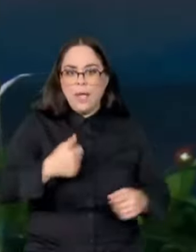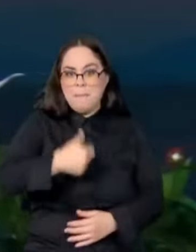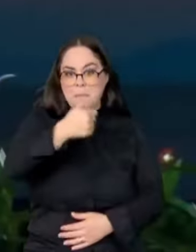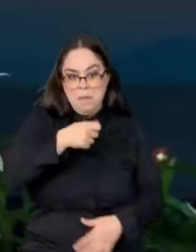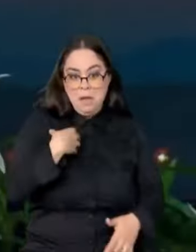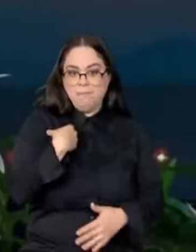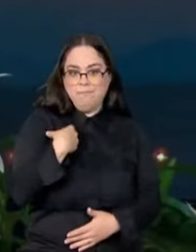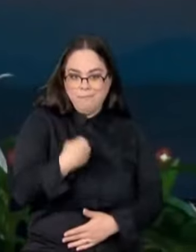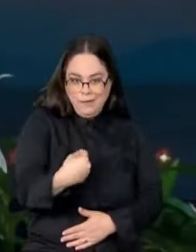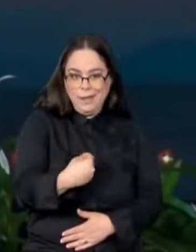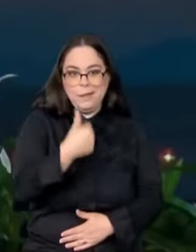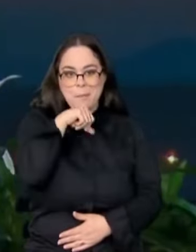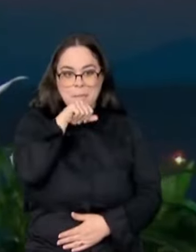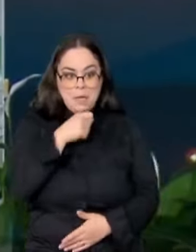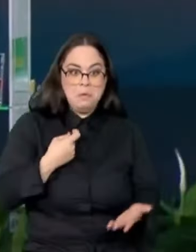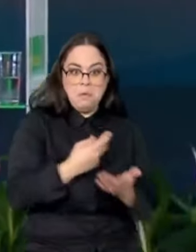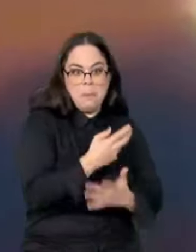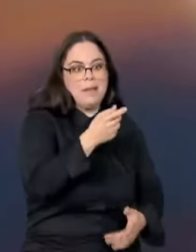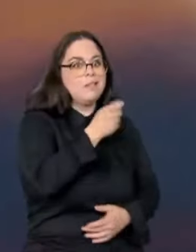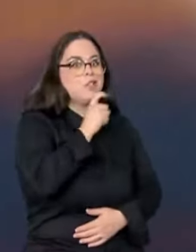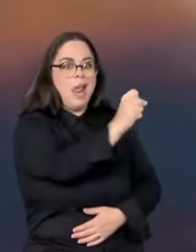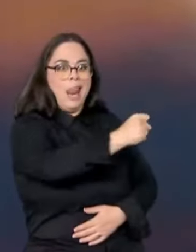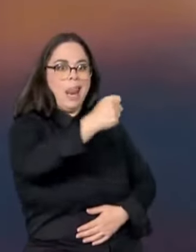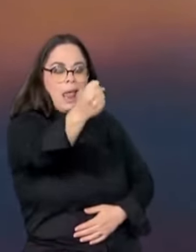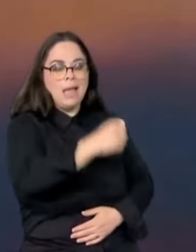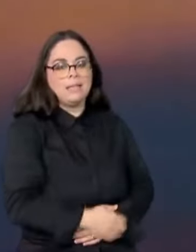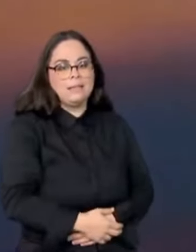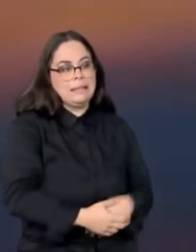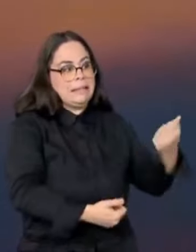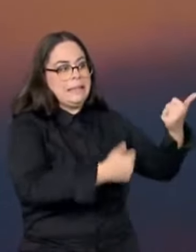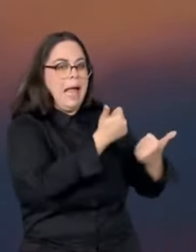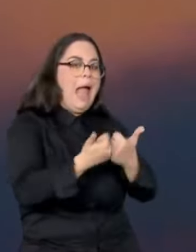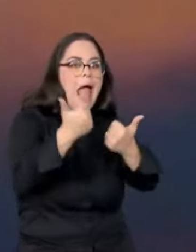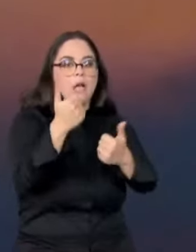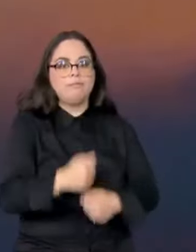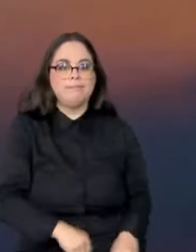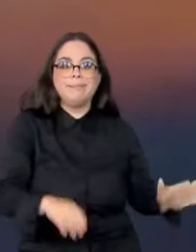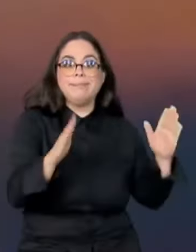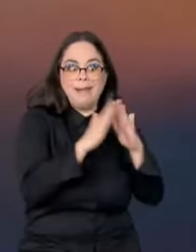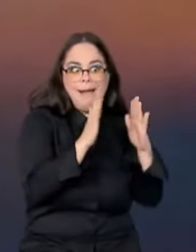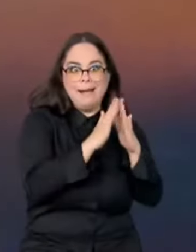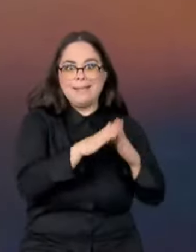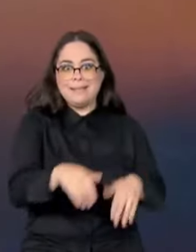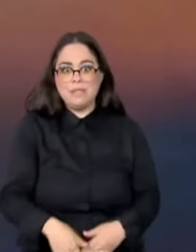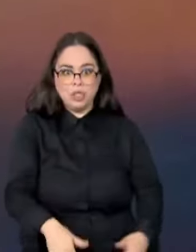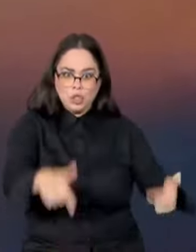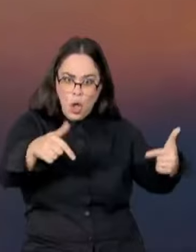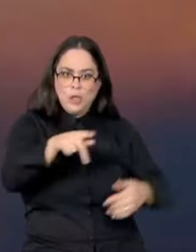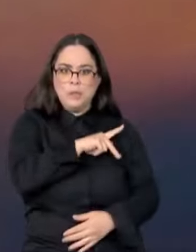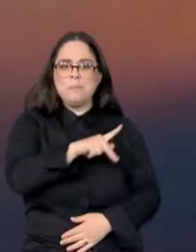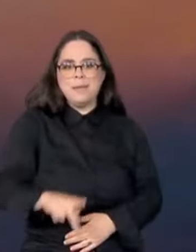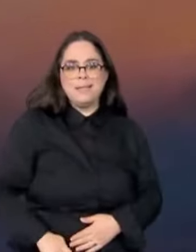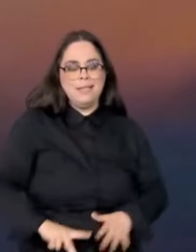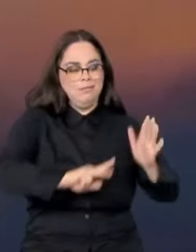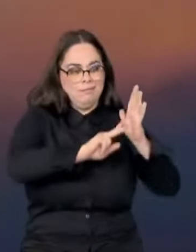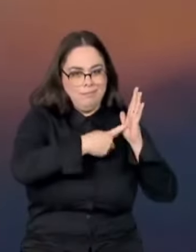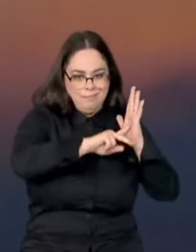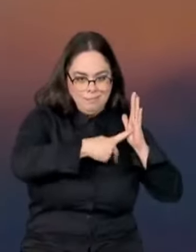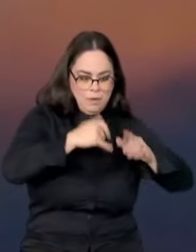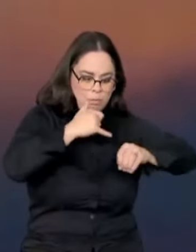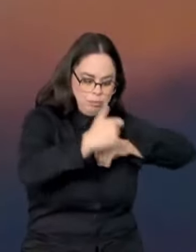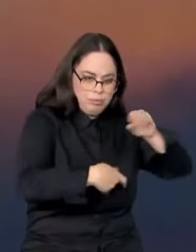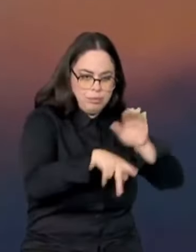geladeira, a ter um carro, a ter uma casa própria. Eu tive sorte de ser presidente do sindicato importante, como os